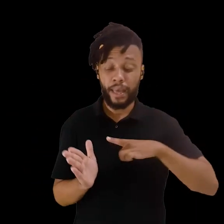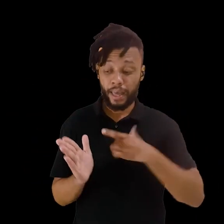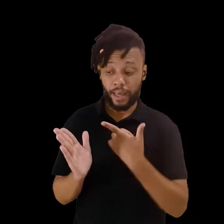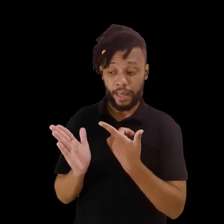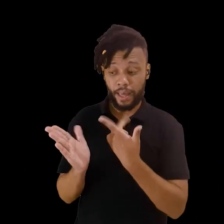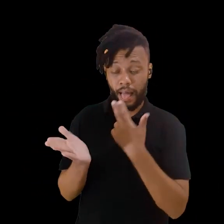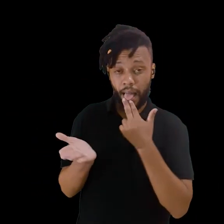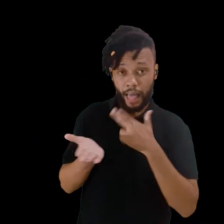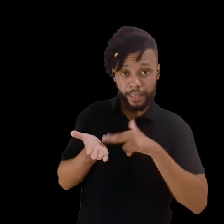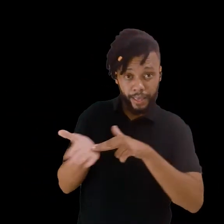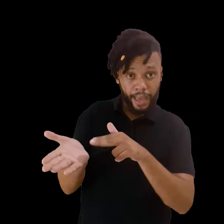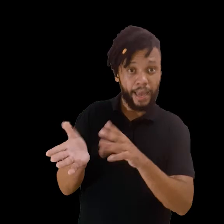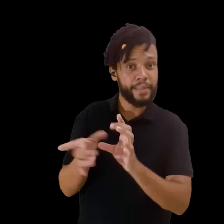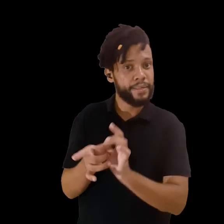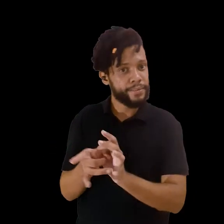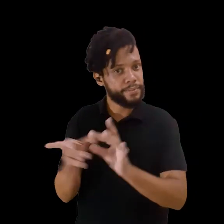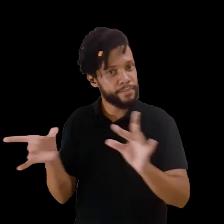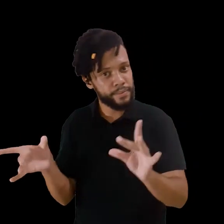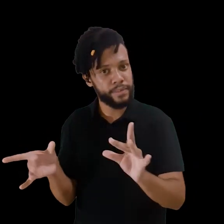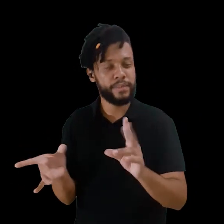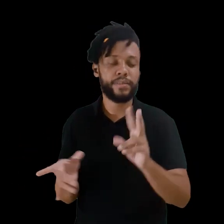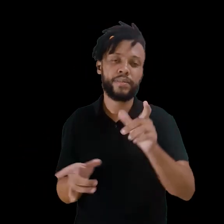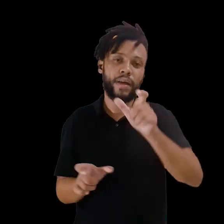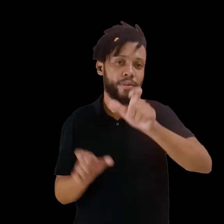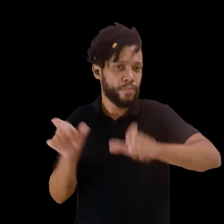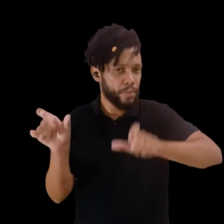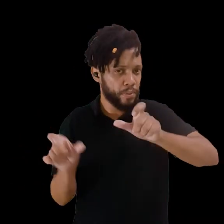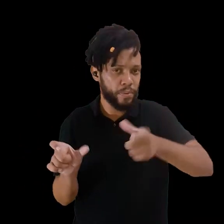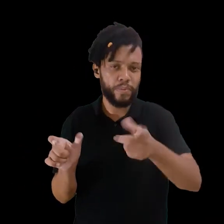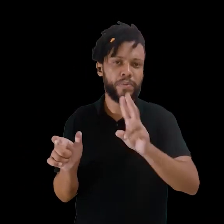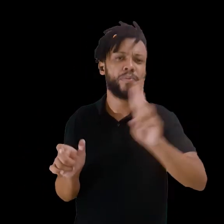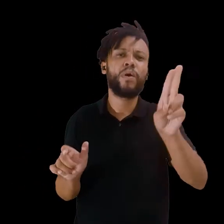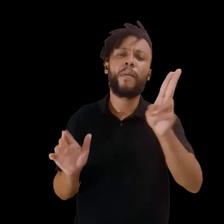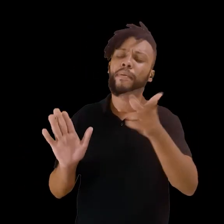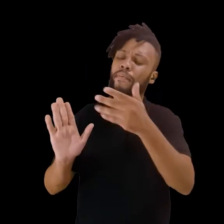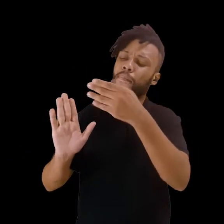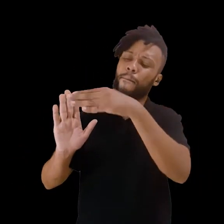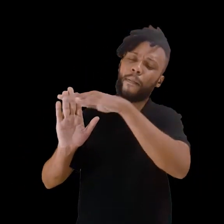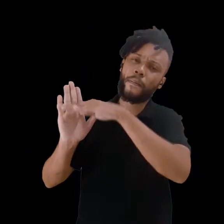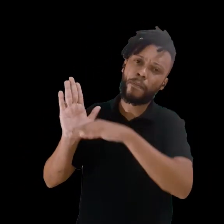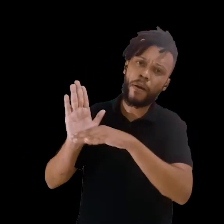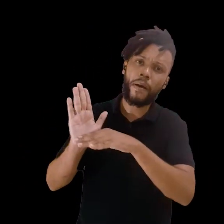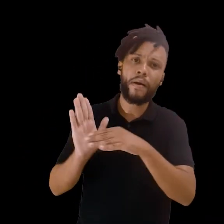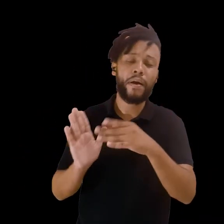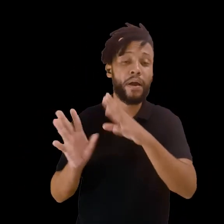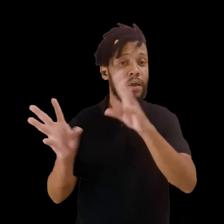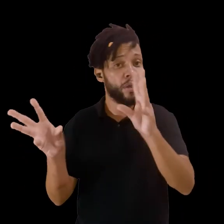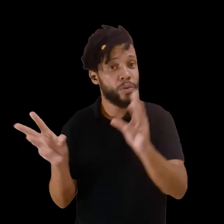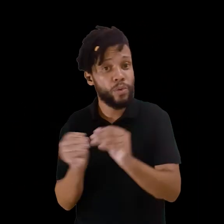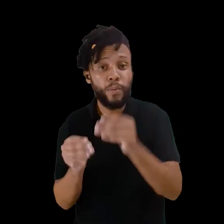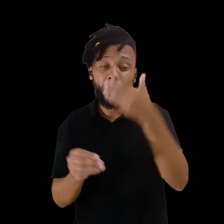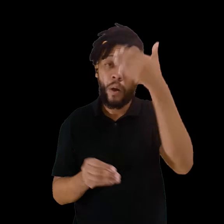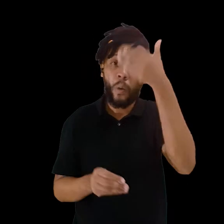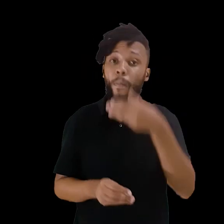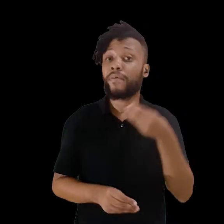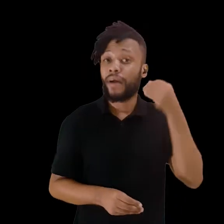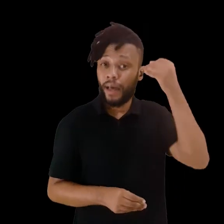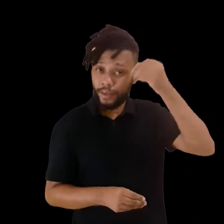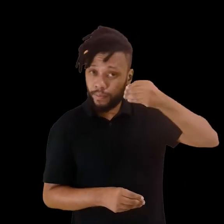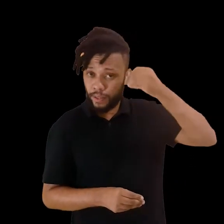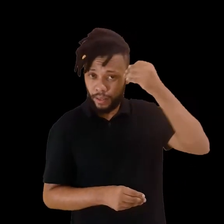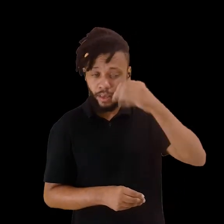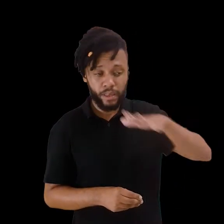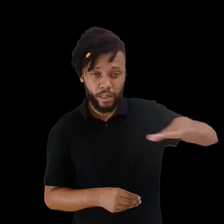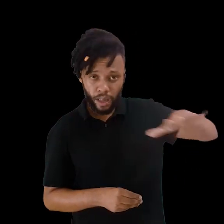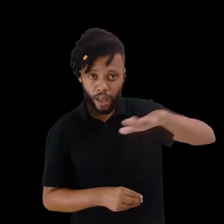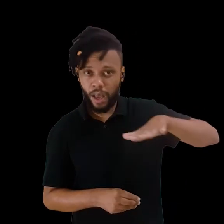de anuência das pessoas que são citadas na ficha técnica, clippings de comprovação de experiência, certo?